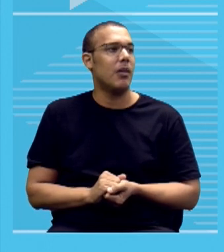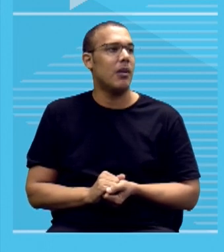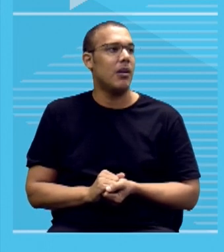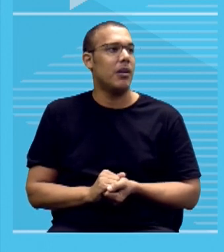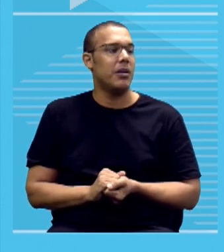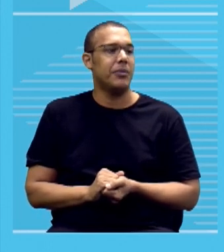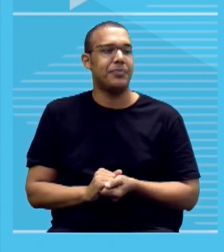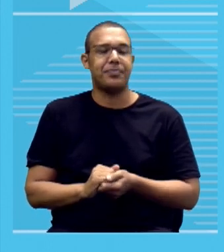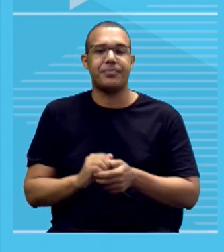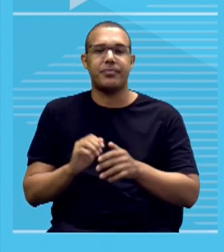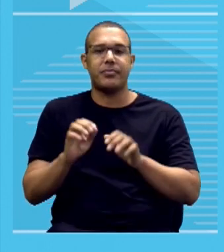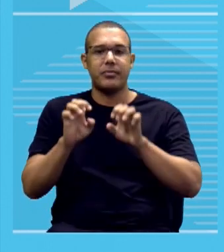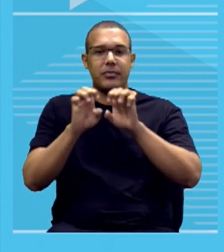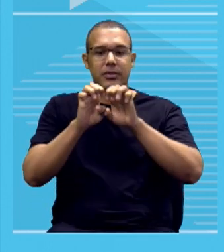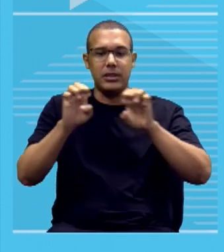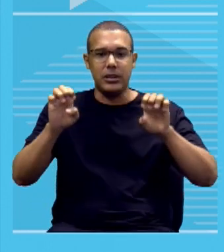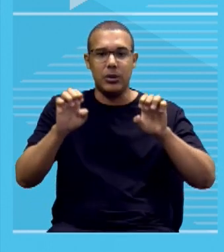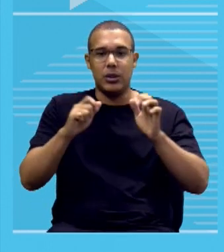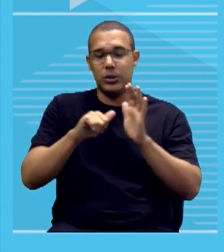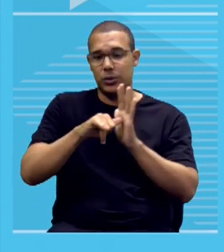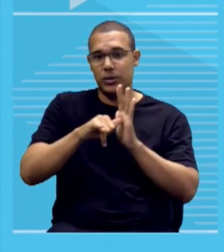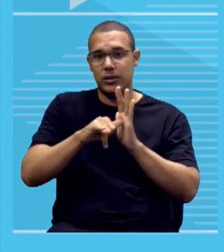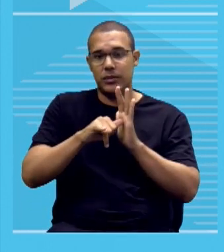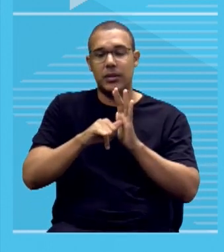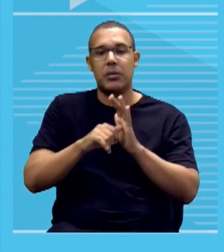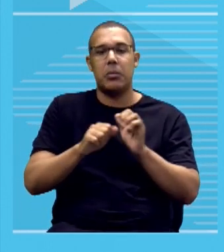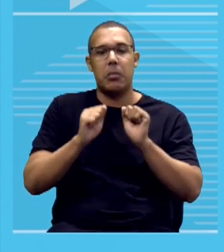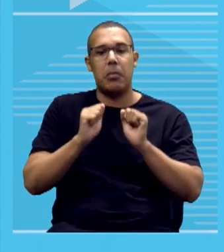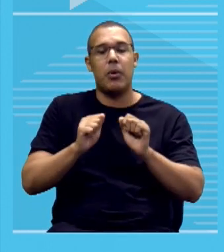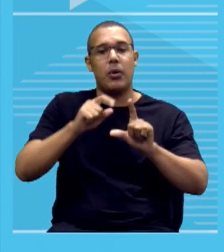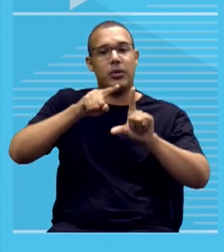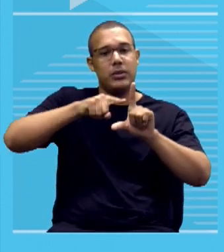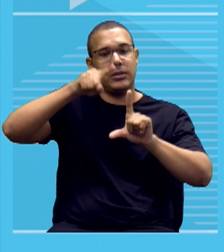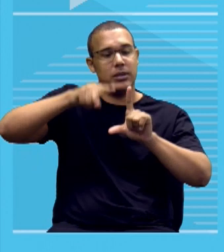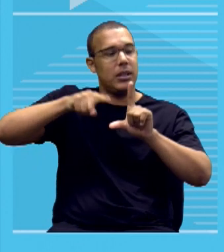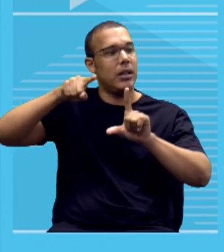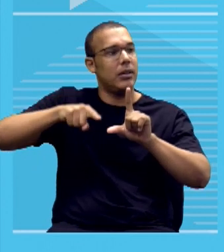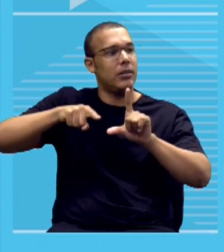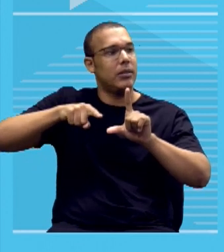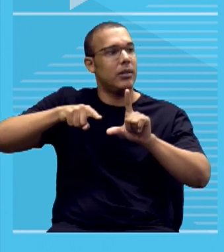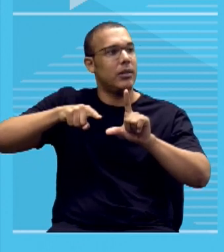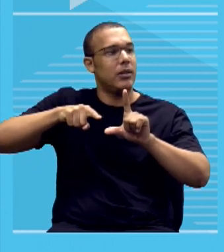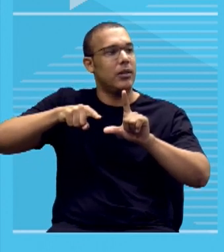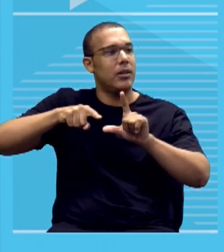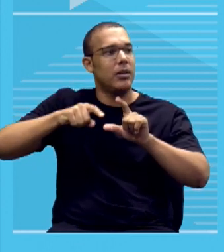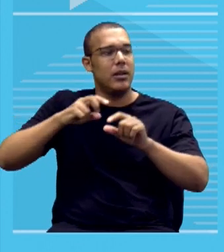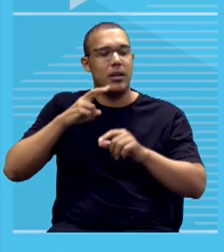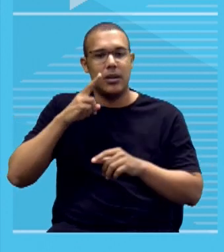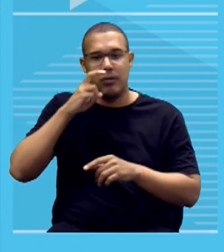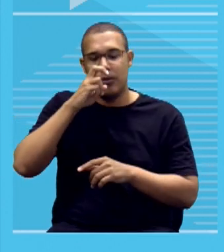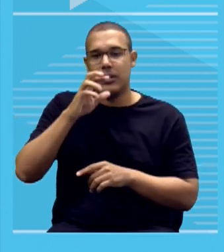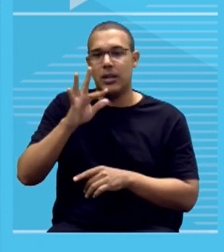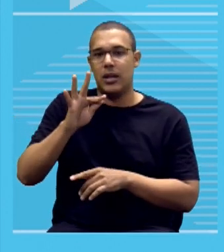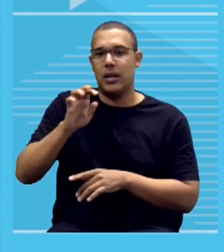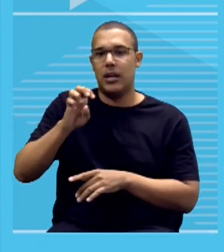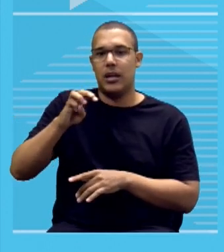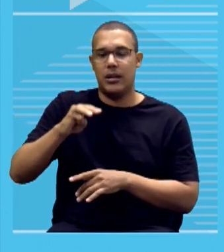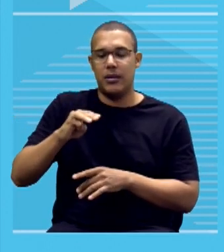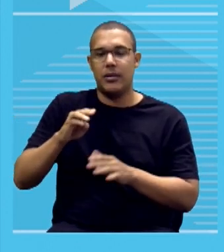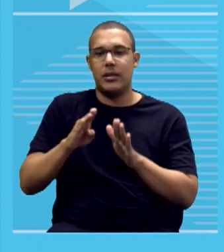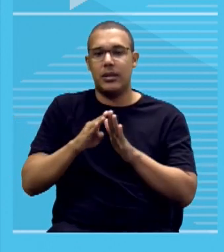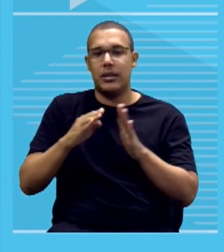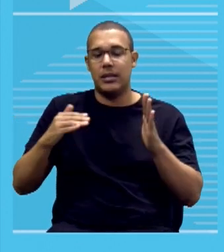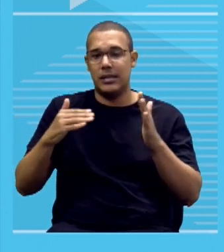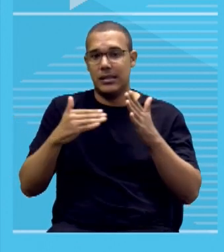E a equação do gerador pode ser representada graficamente no valor da força contra a eletromotriz e da